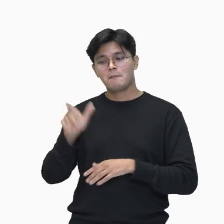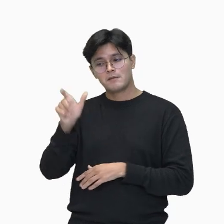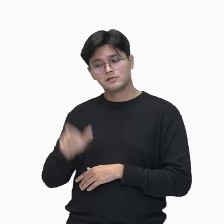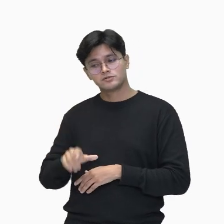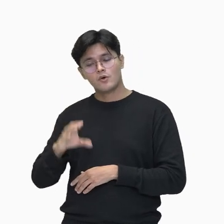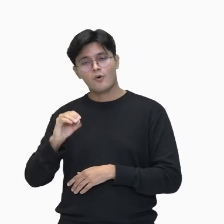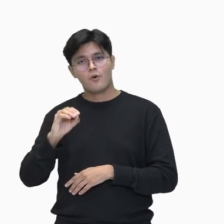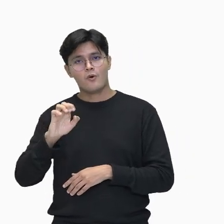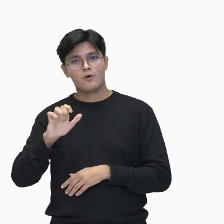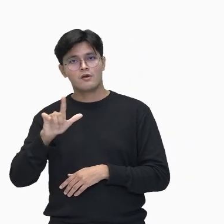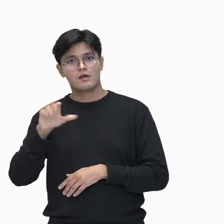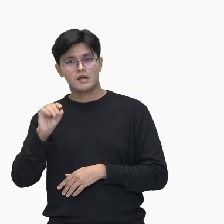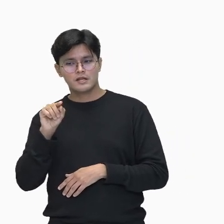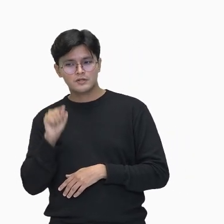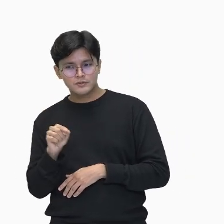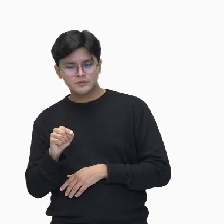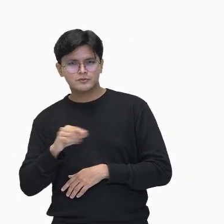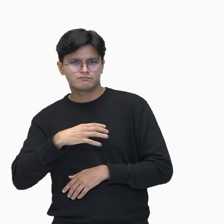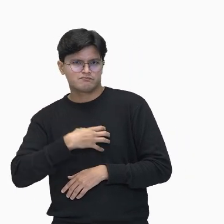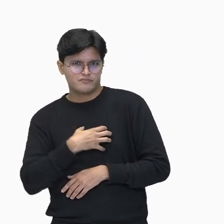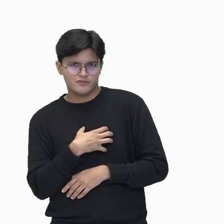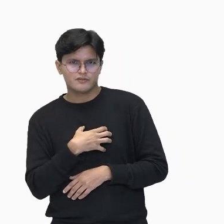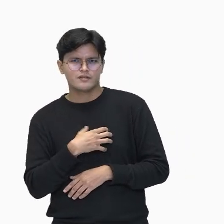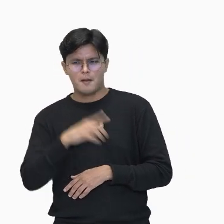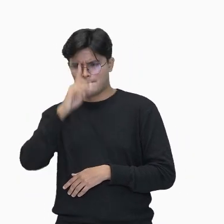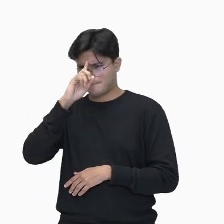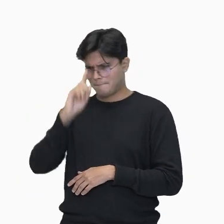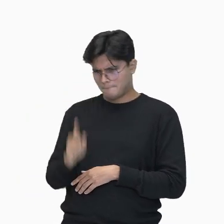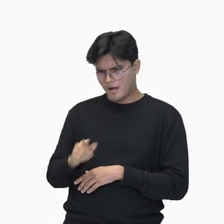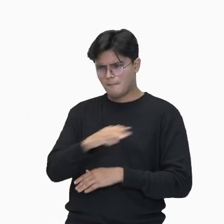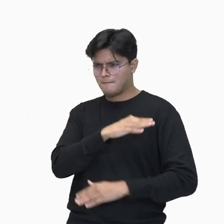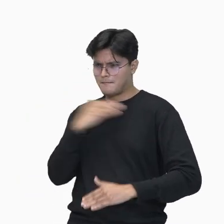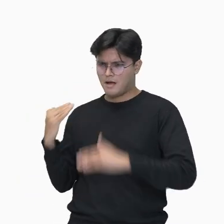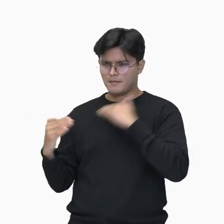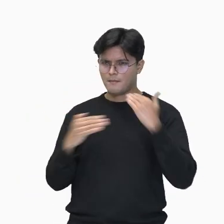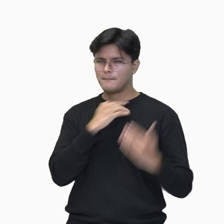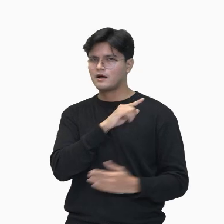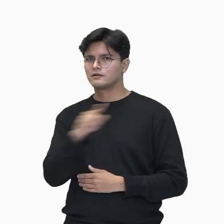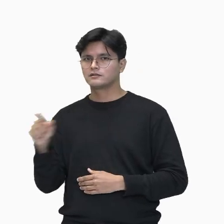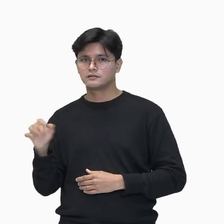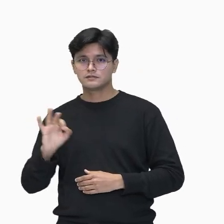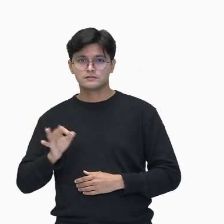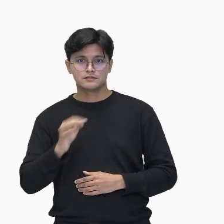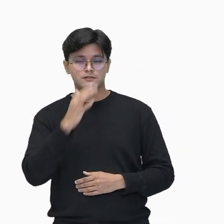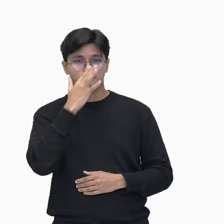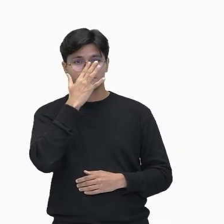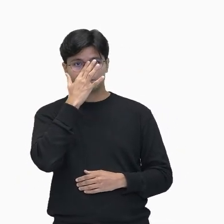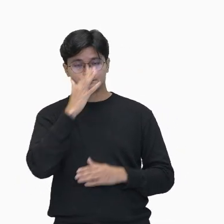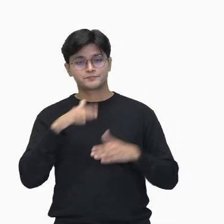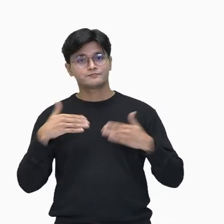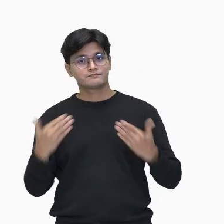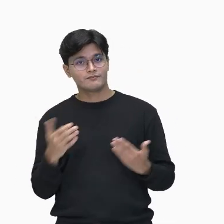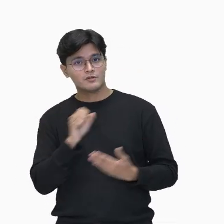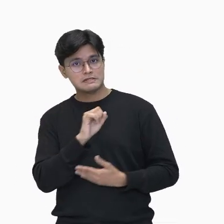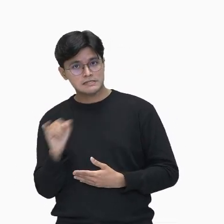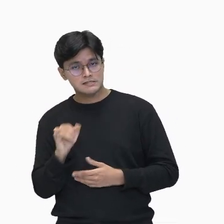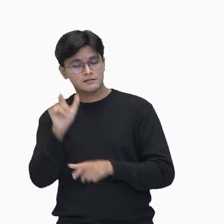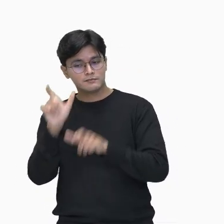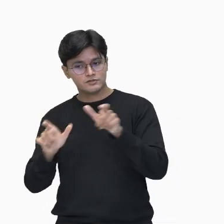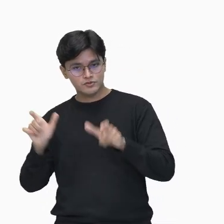mandou os matar que era assim que o rei fazia com quem não obedecesse